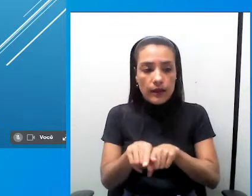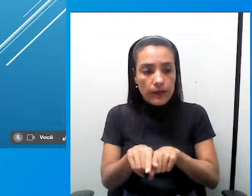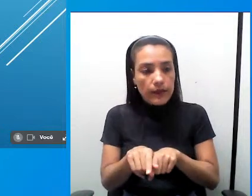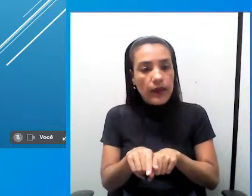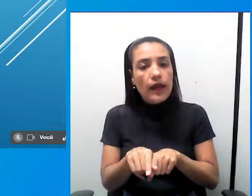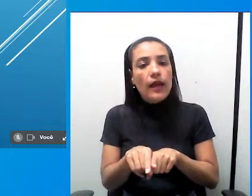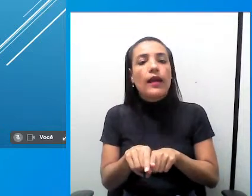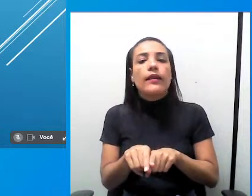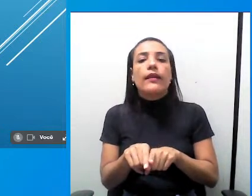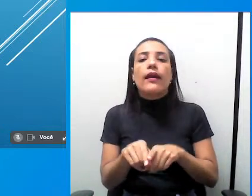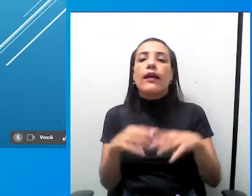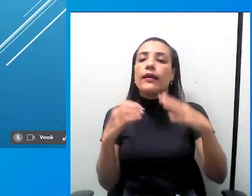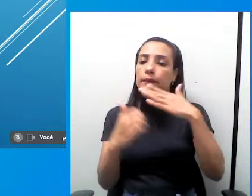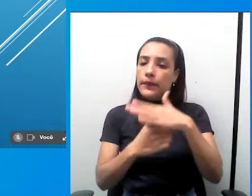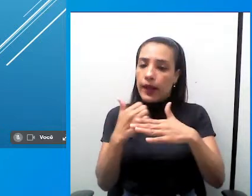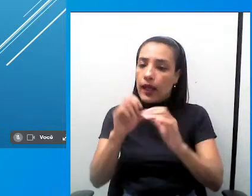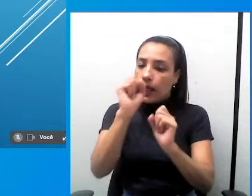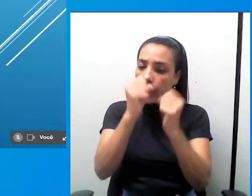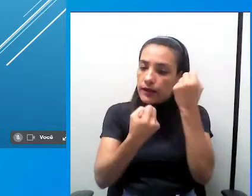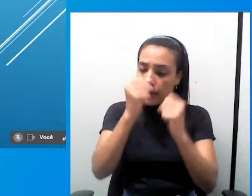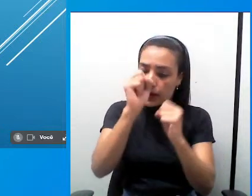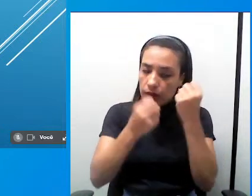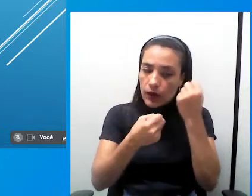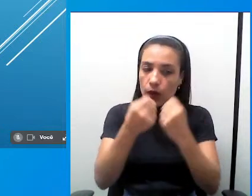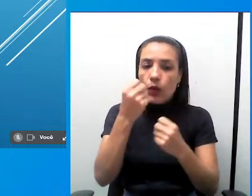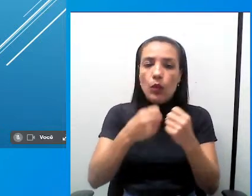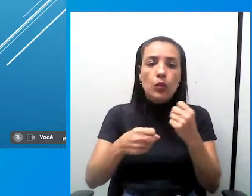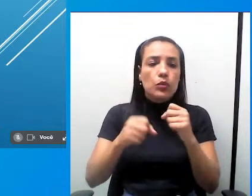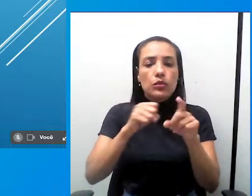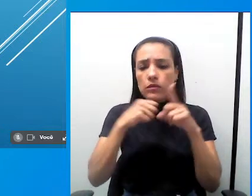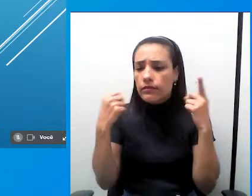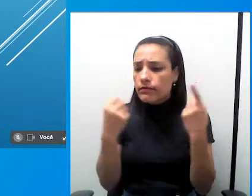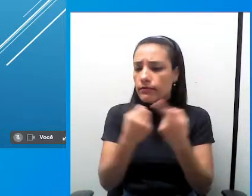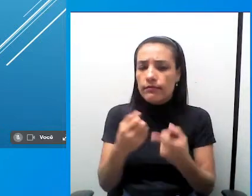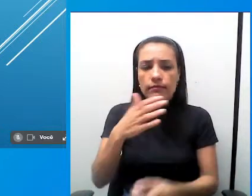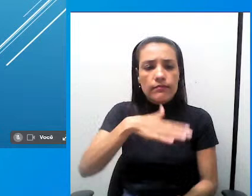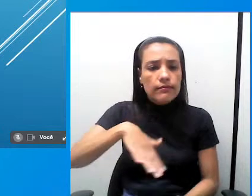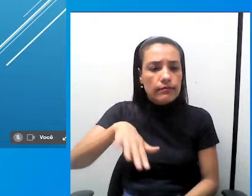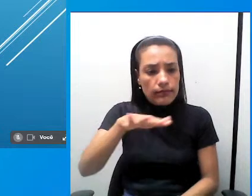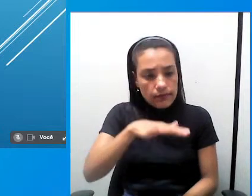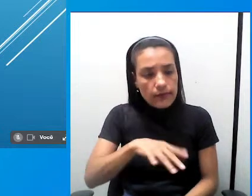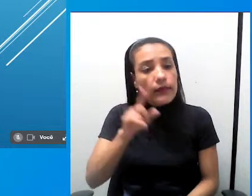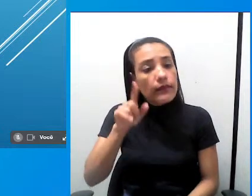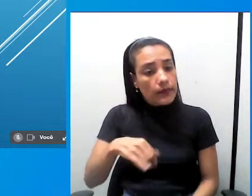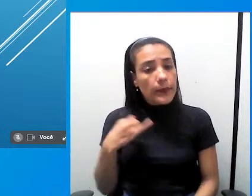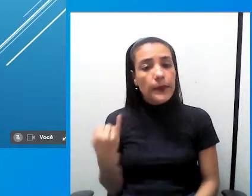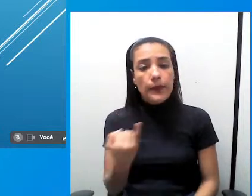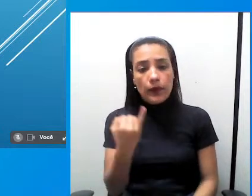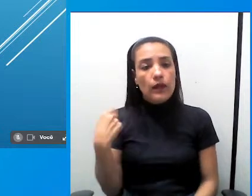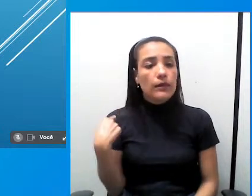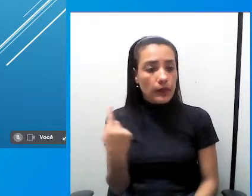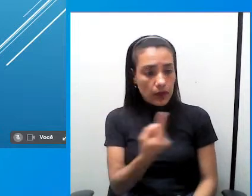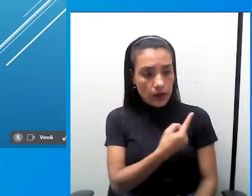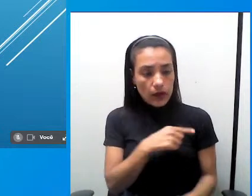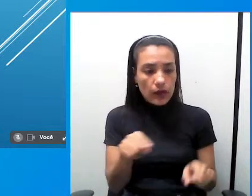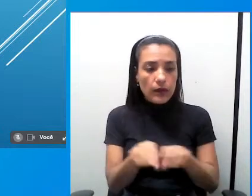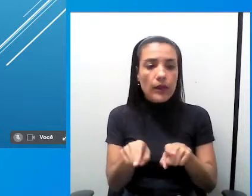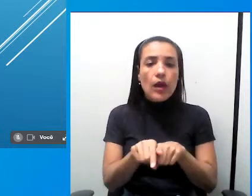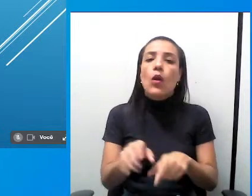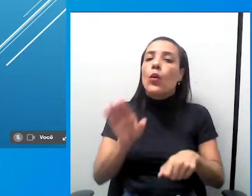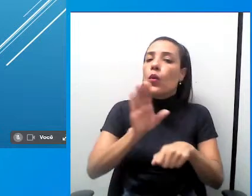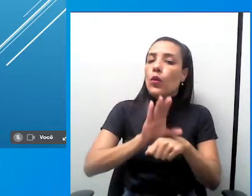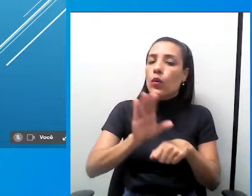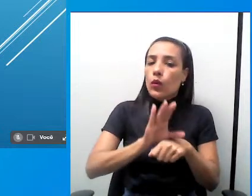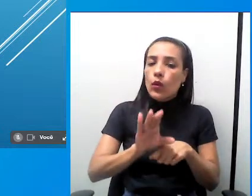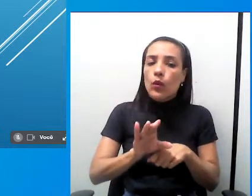a comércio, a indústria, a comunidade em geral, e que também foi uma ferramenta muito importante para nós. Hoje o curso é coordenado